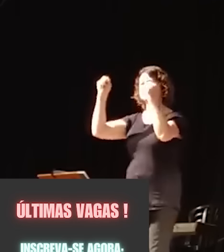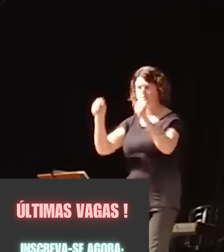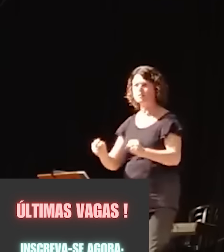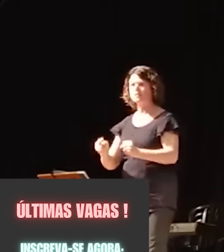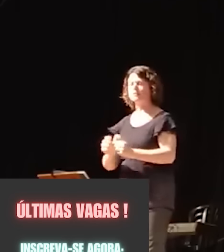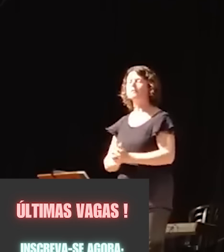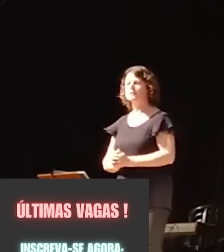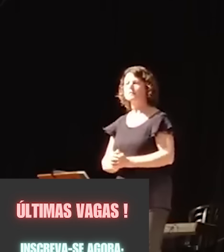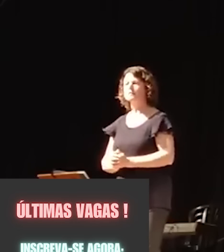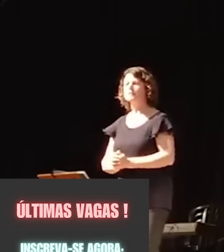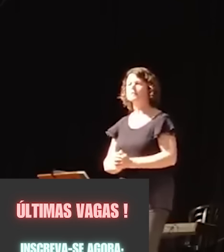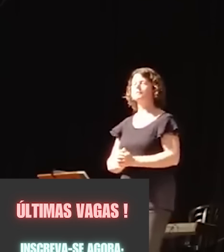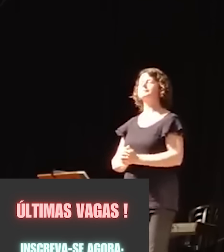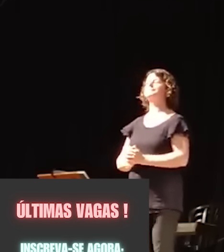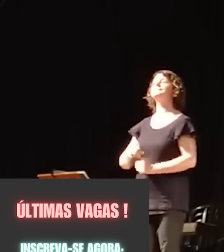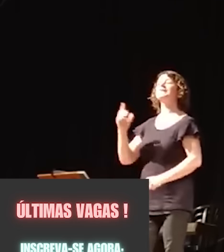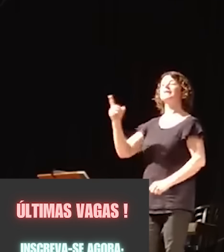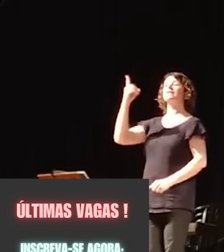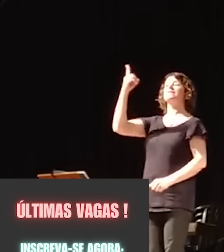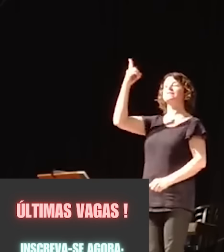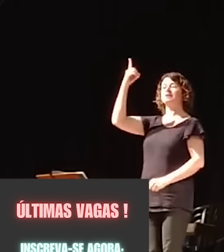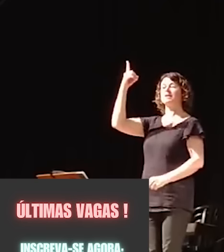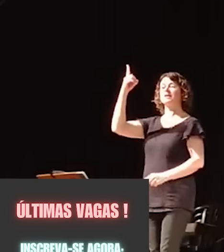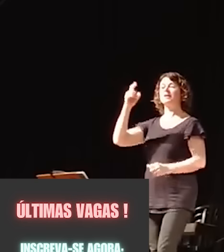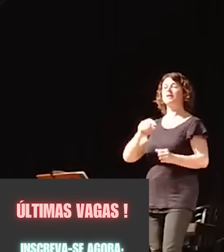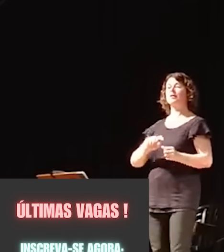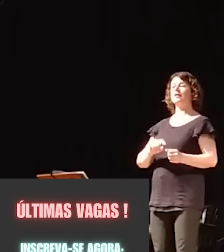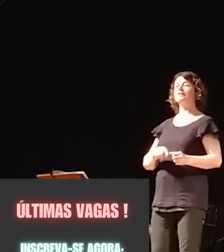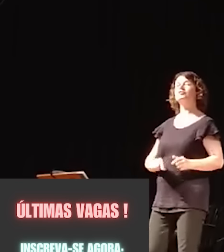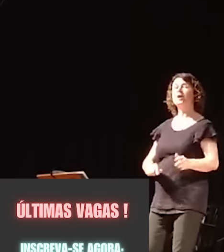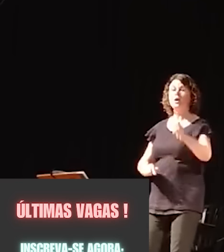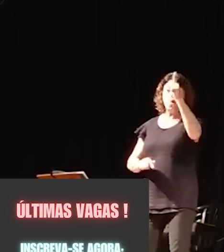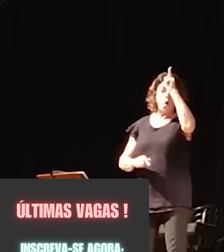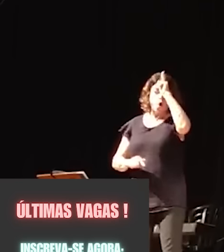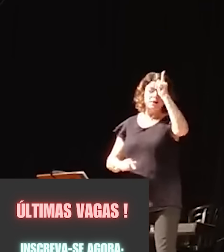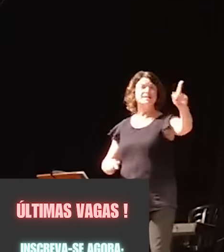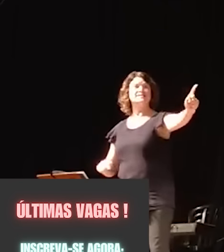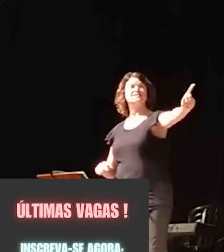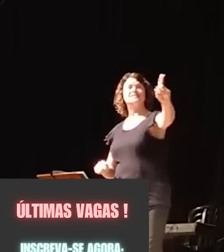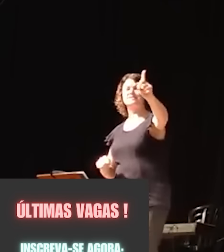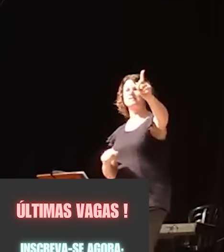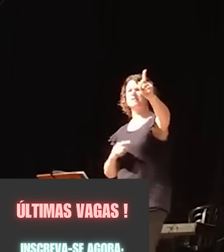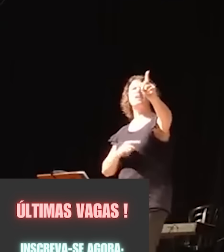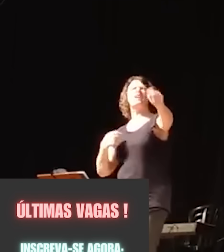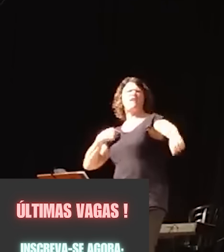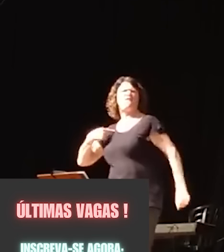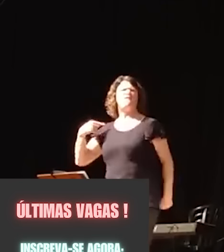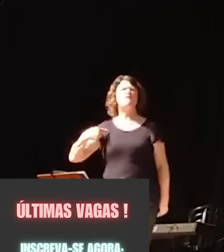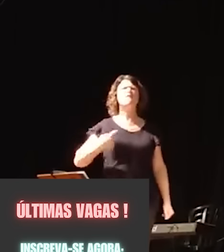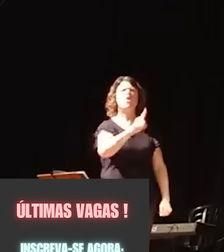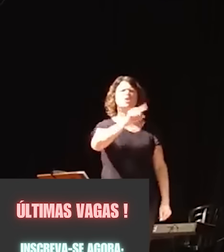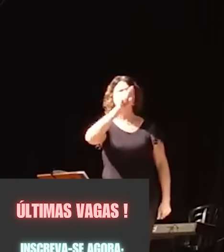venho em nome do Jeová sabote eu venho em nome do senhor dos exércitos e é sobre isso que a gente vai falar